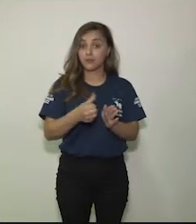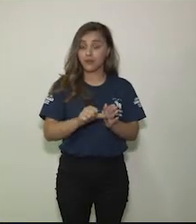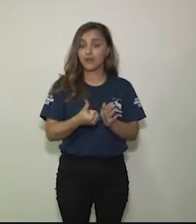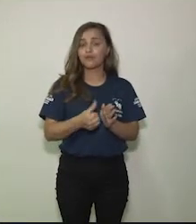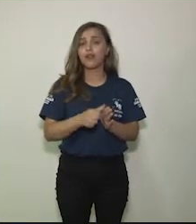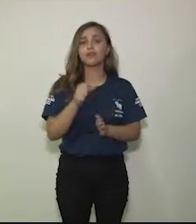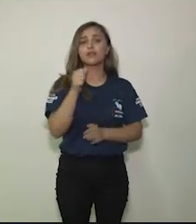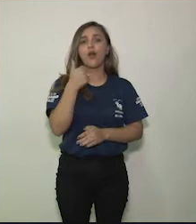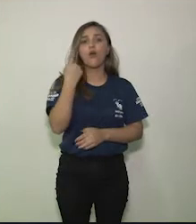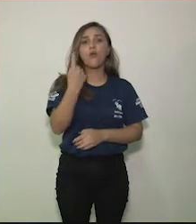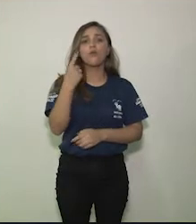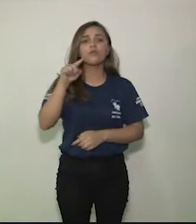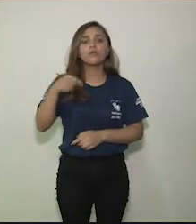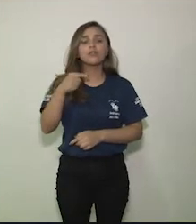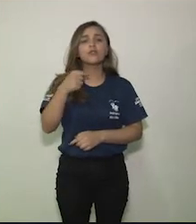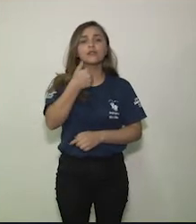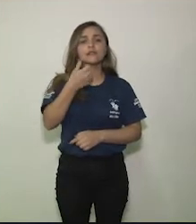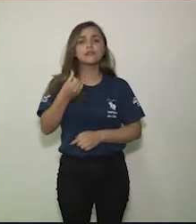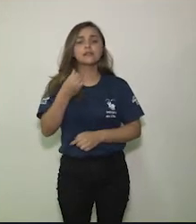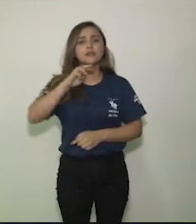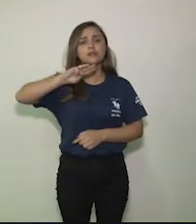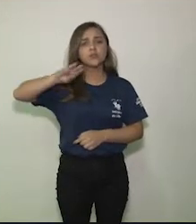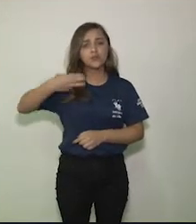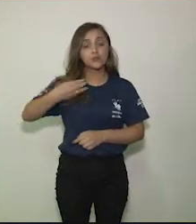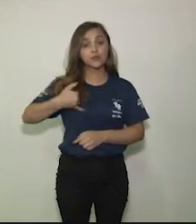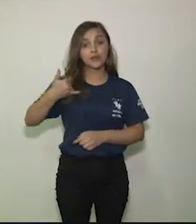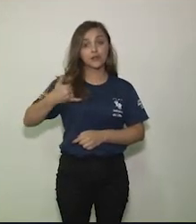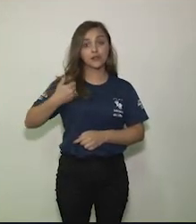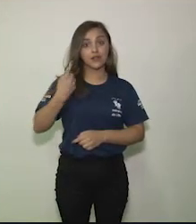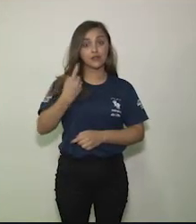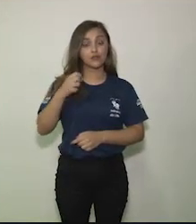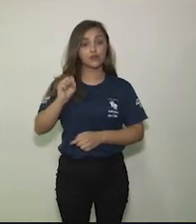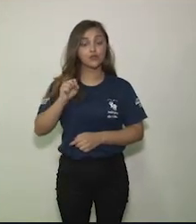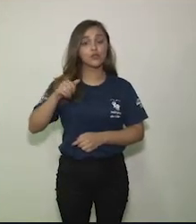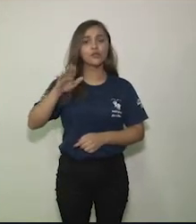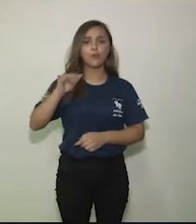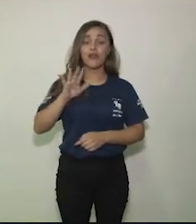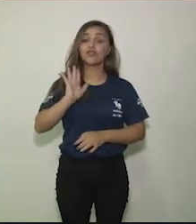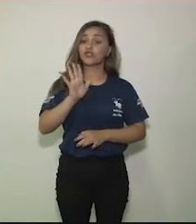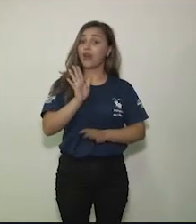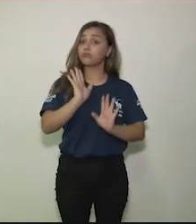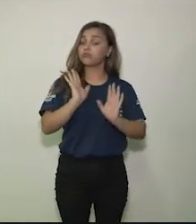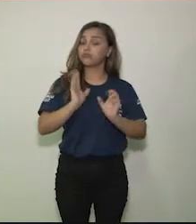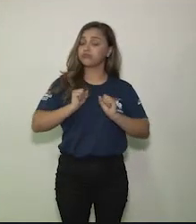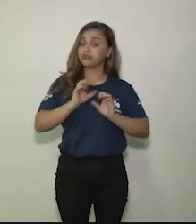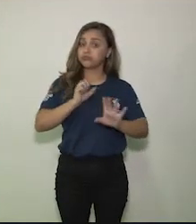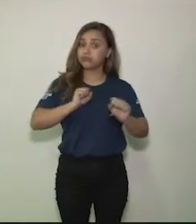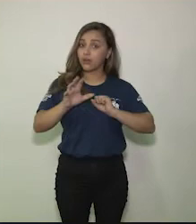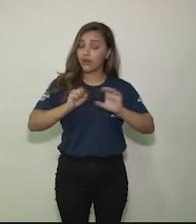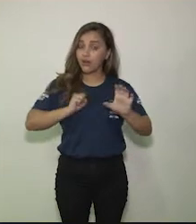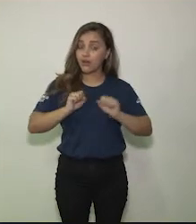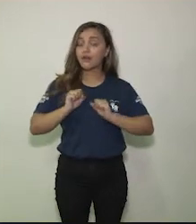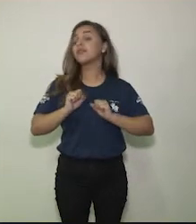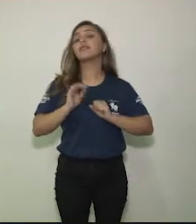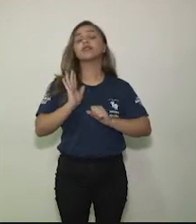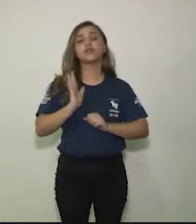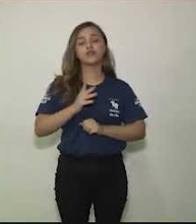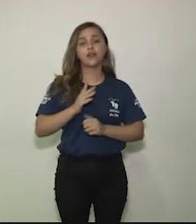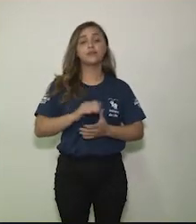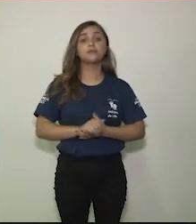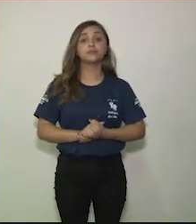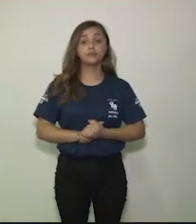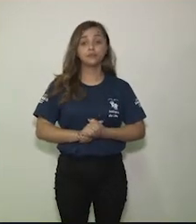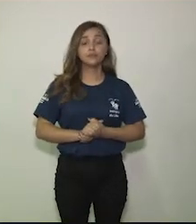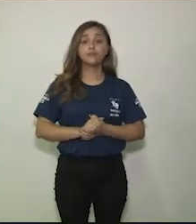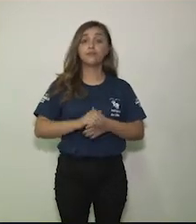1,16 milhões de pessoas com mais de 18 anos que estão infectadas pelo SARS-CoV, com a prevalência de 9,5%.